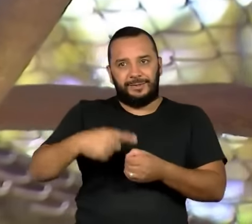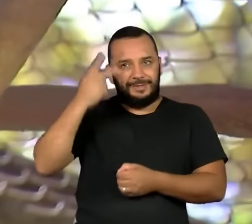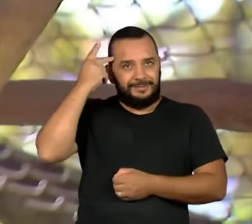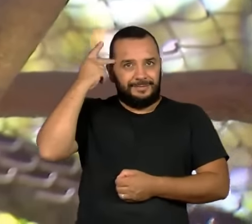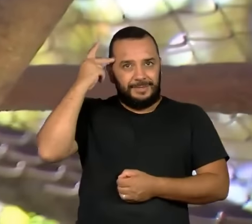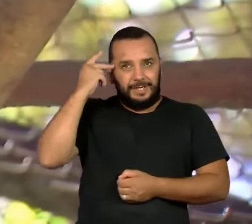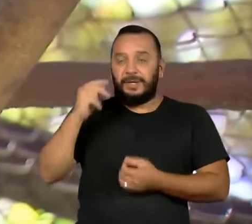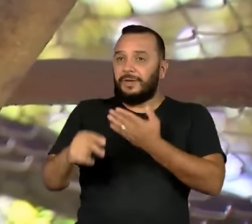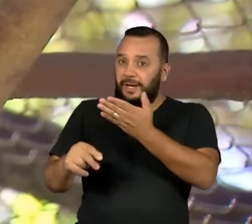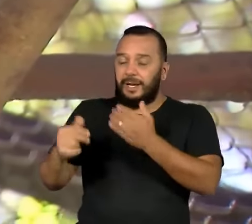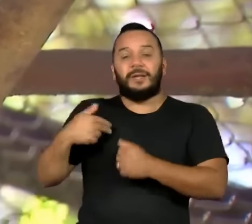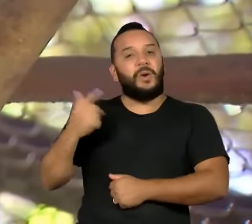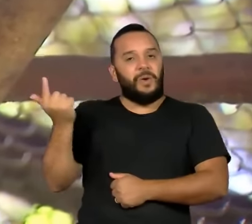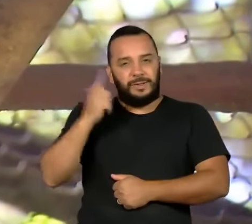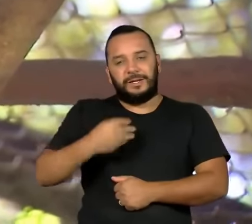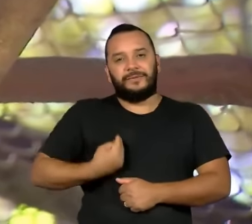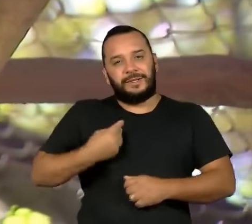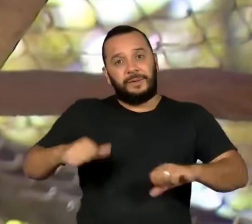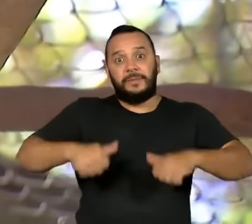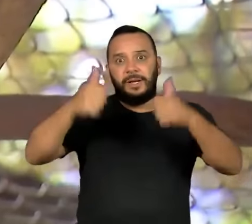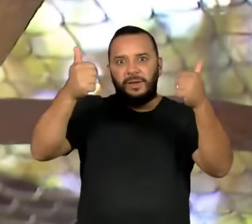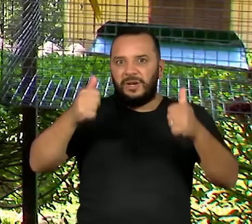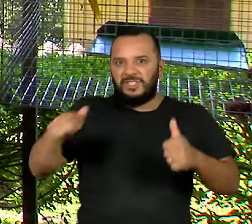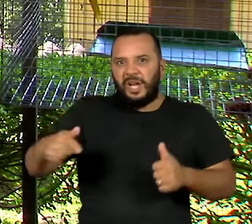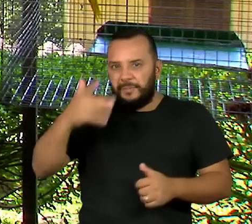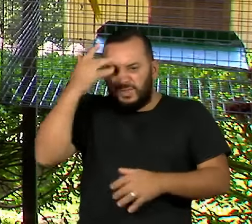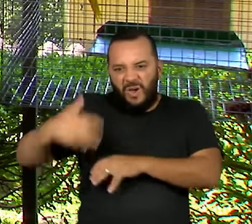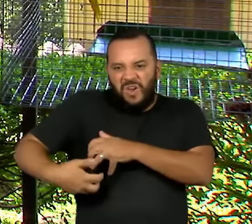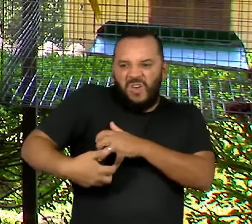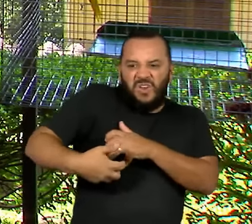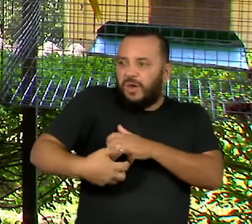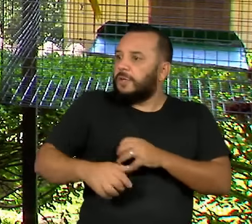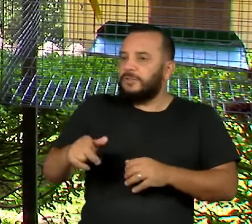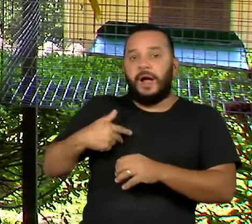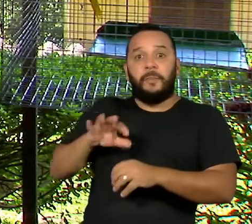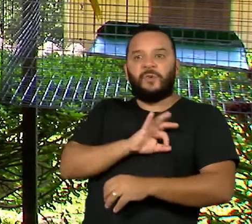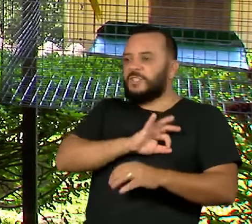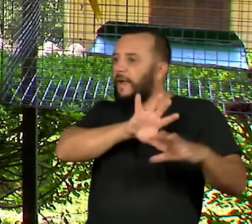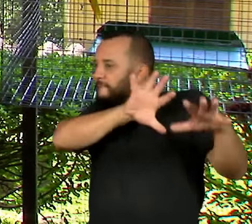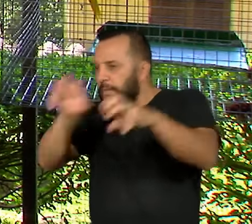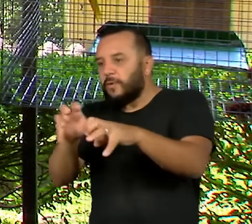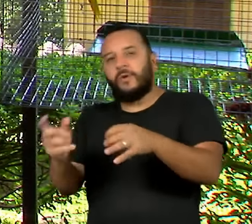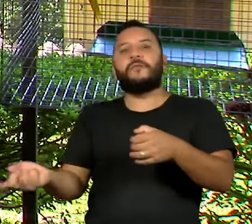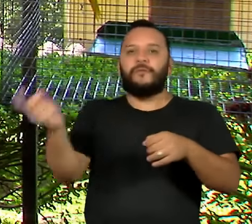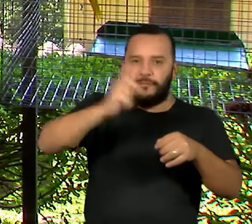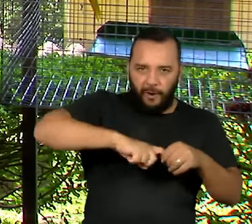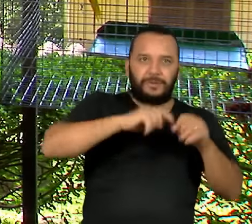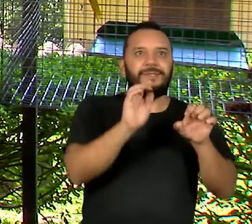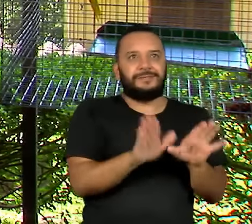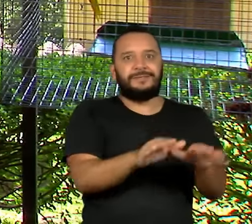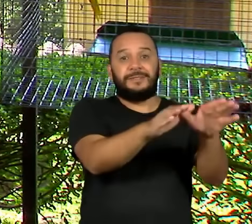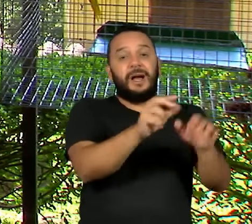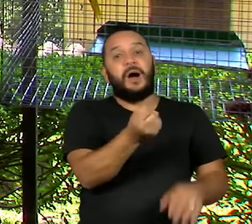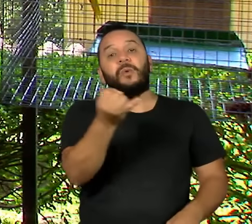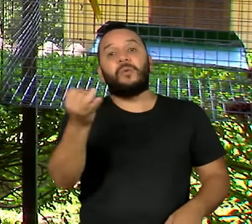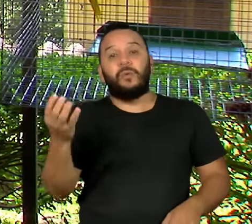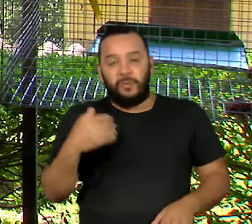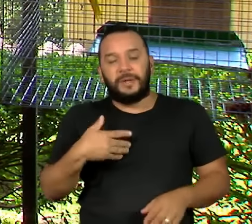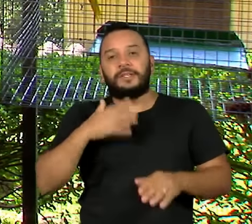Muitas foram resgatadas do tráfico. Outras nasceram aqui graças ao trabalho de reprodução em cativeiro,